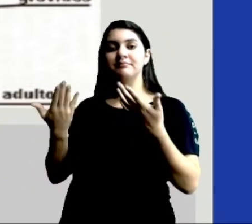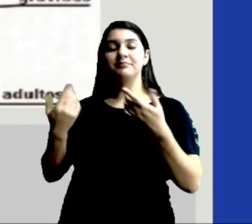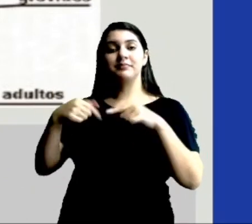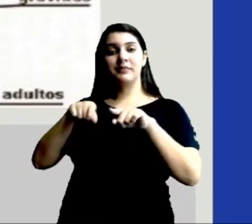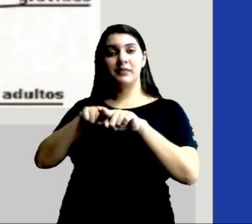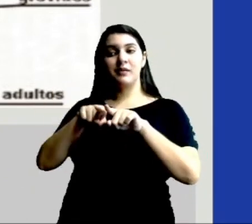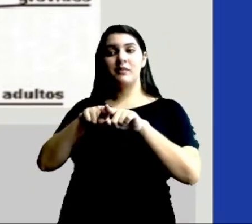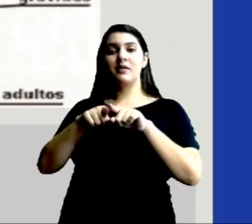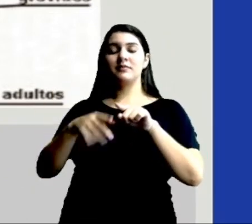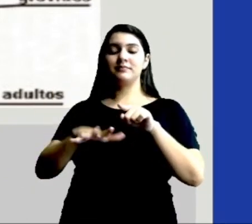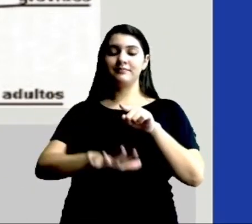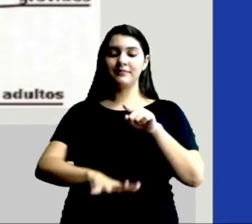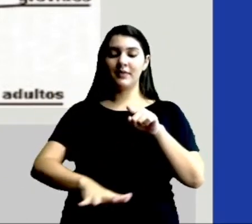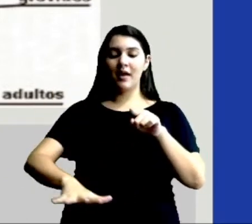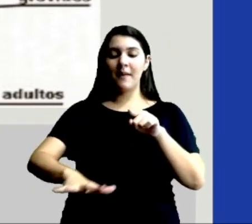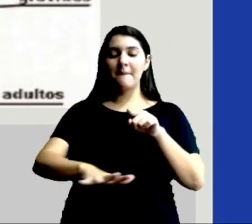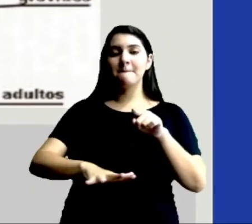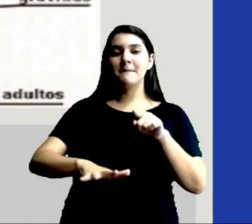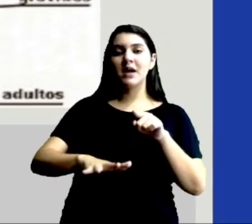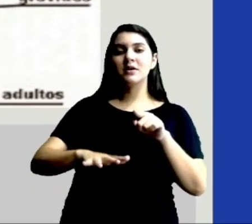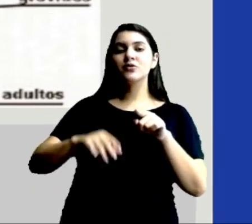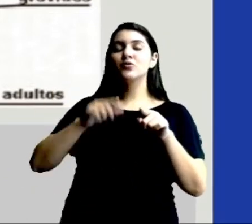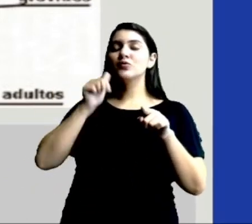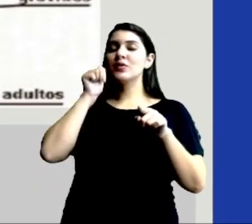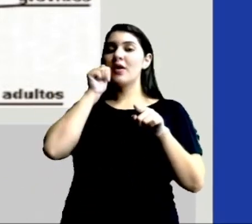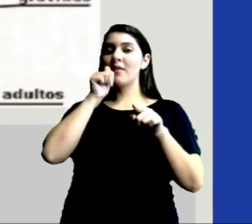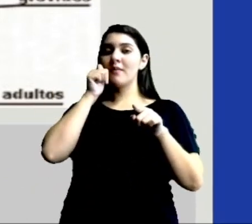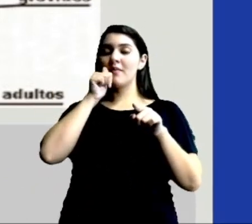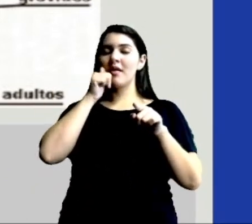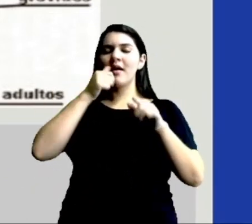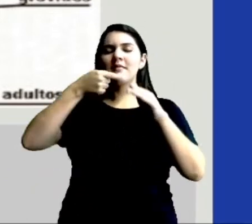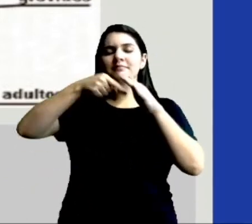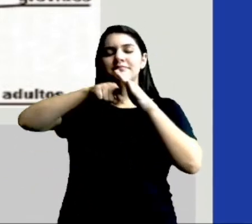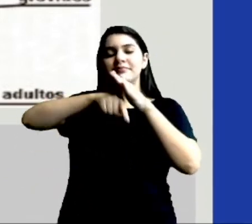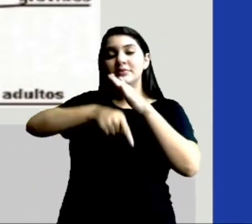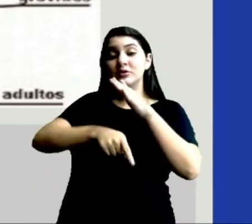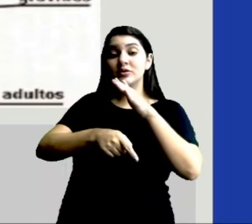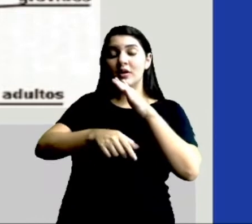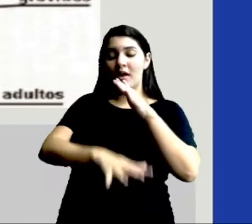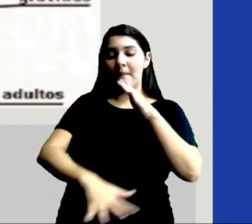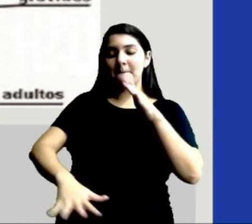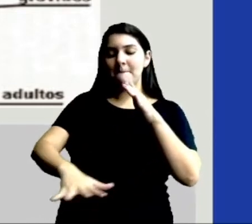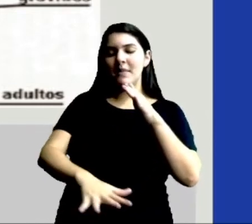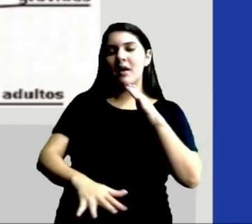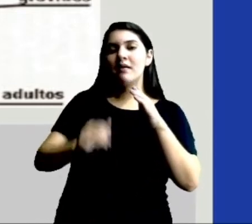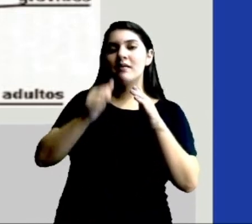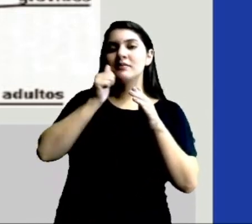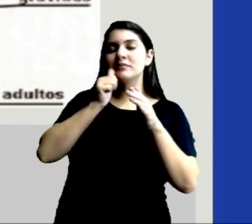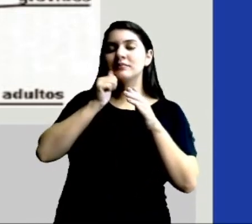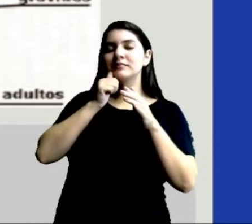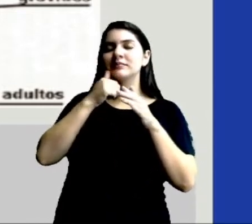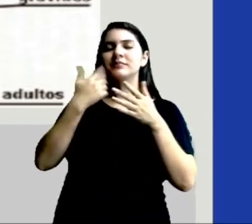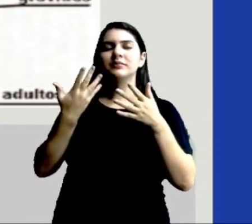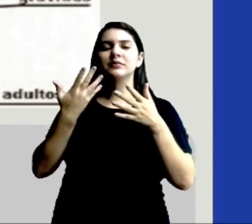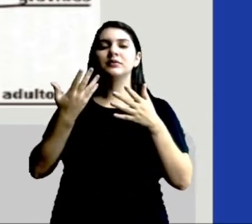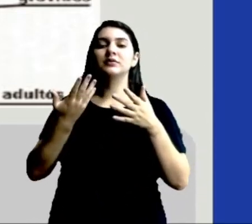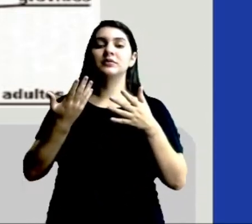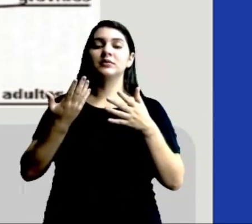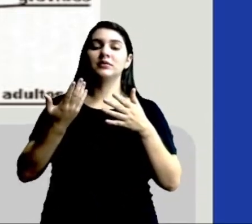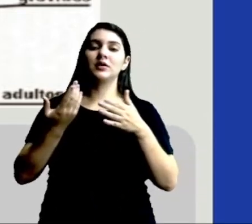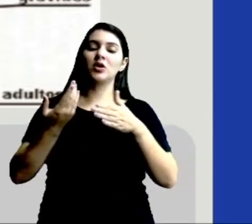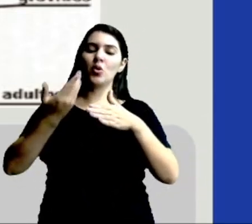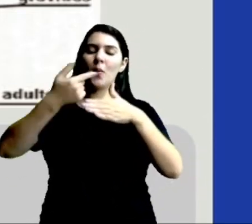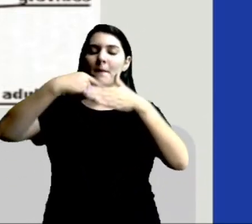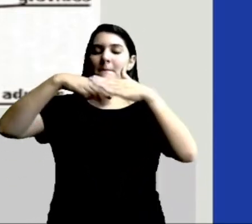abaixo tinha as mulheres e mais abaixo das mulheres, né, como se fosse bem na